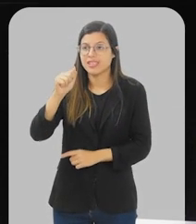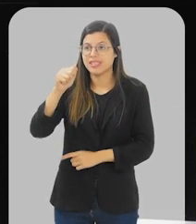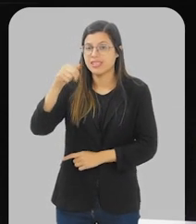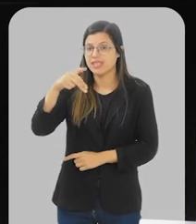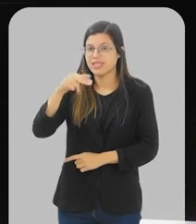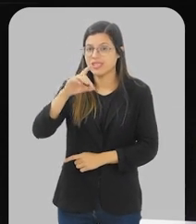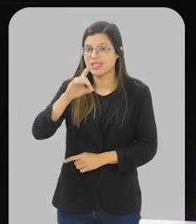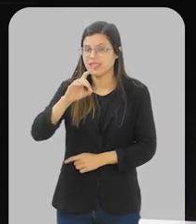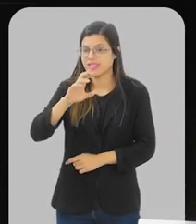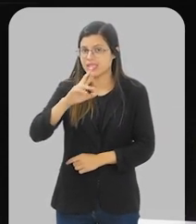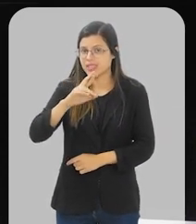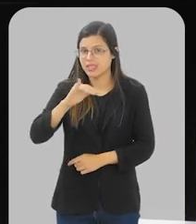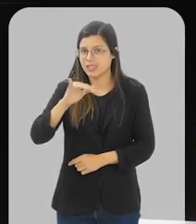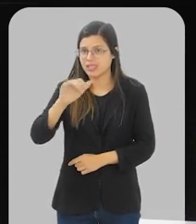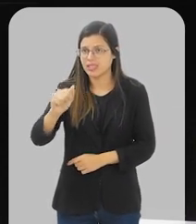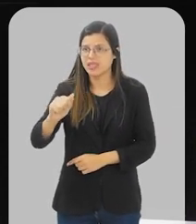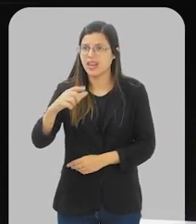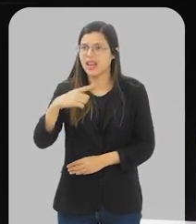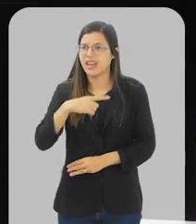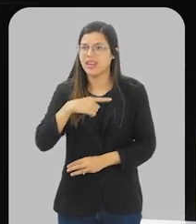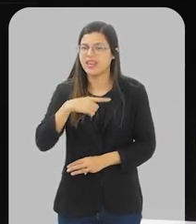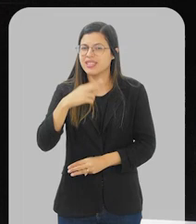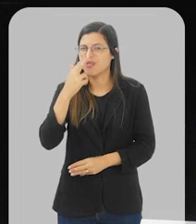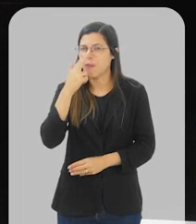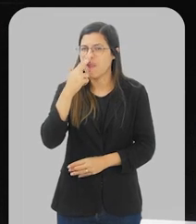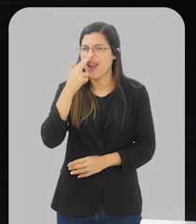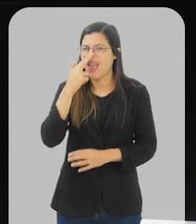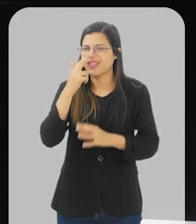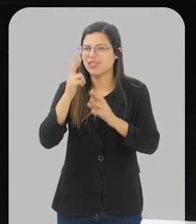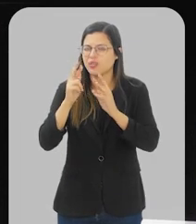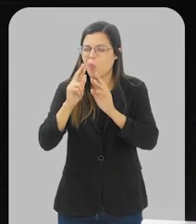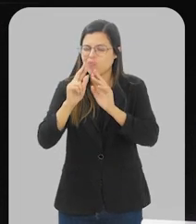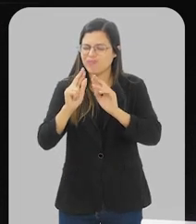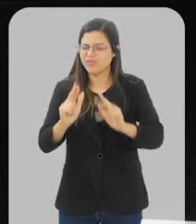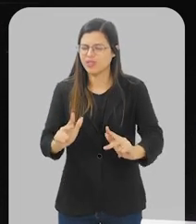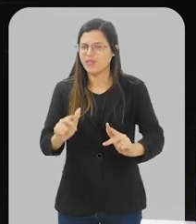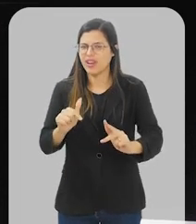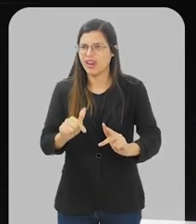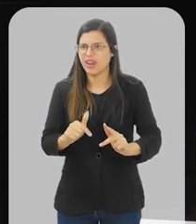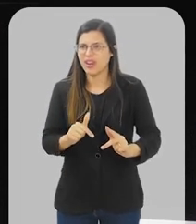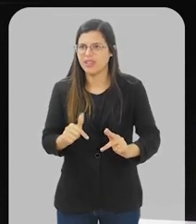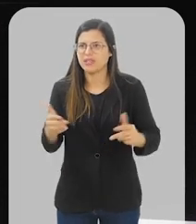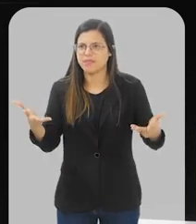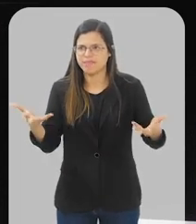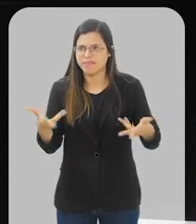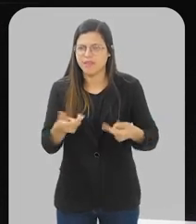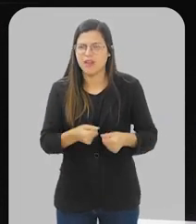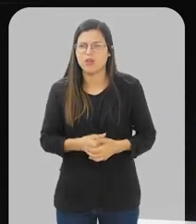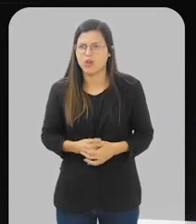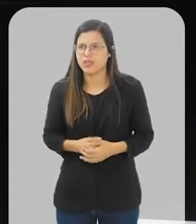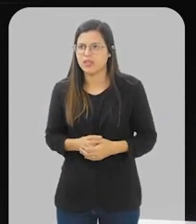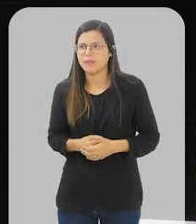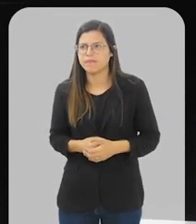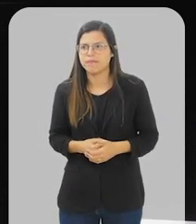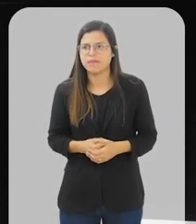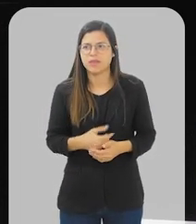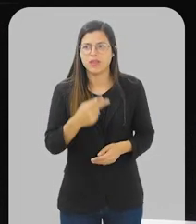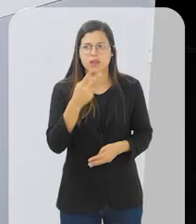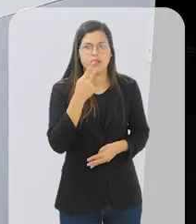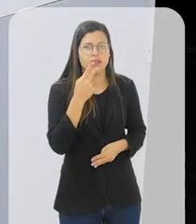Mas a Andréia, ela tem uma pimentinha. Aquele louro no feijão. Ela é